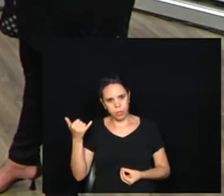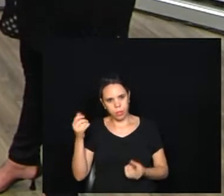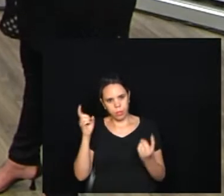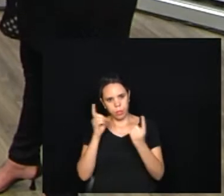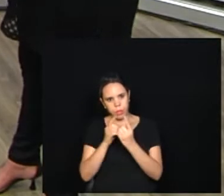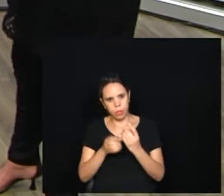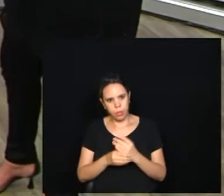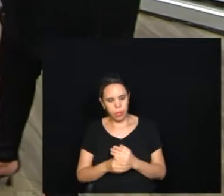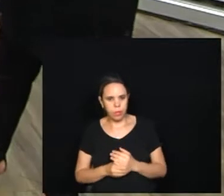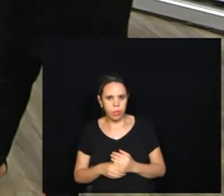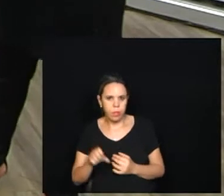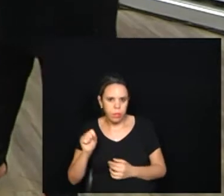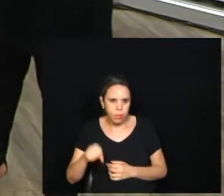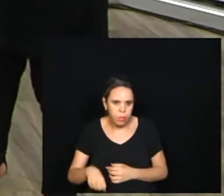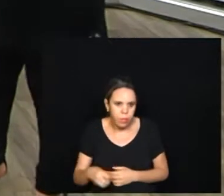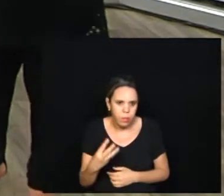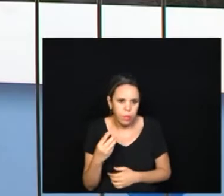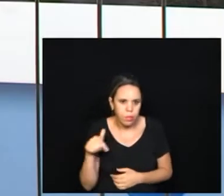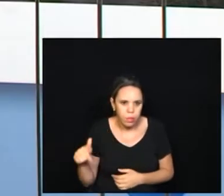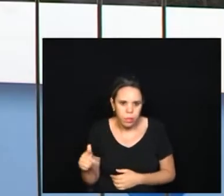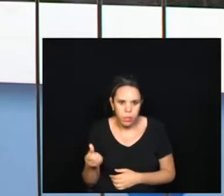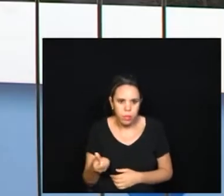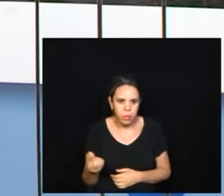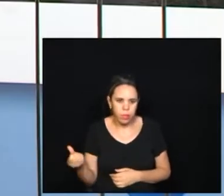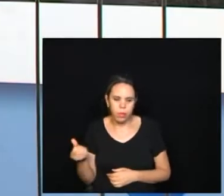atendimento. Agora é o